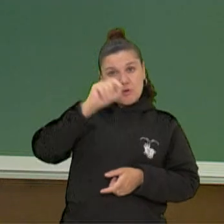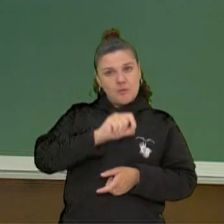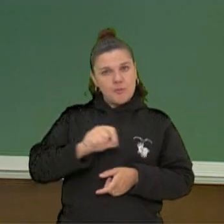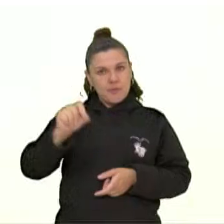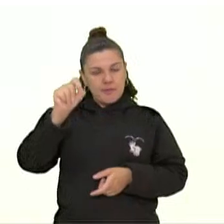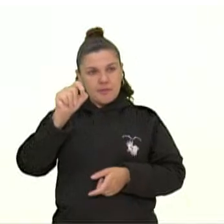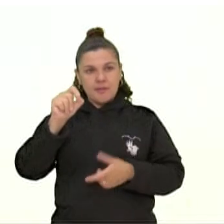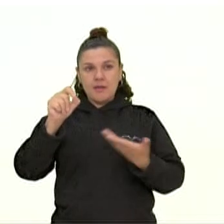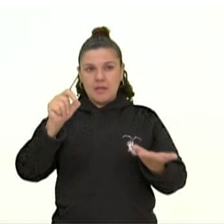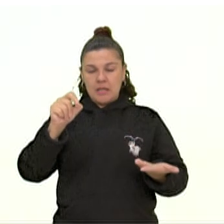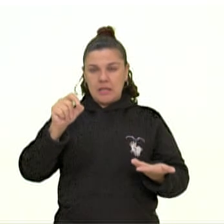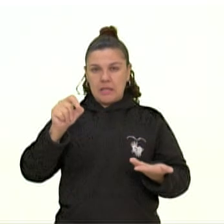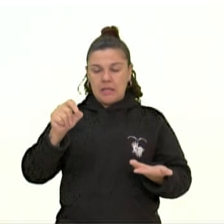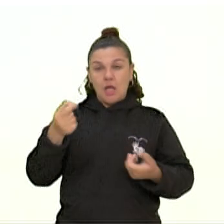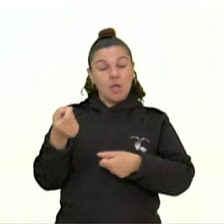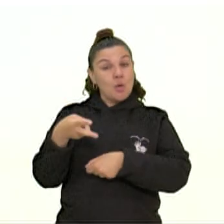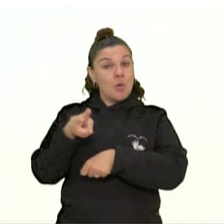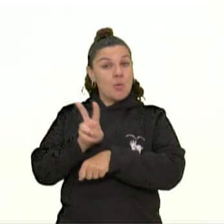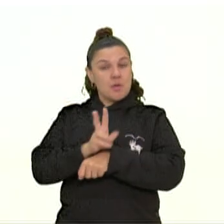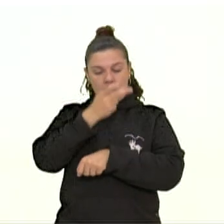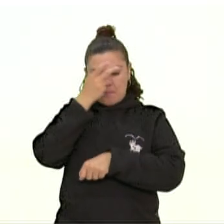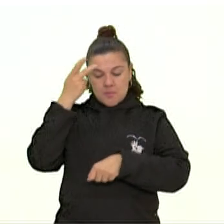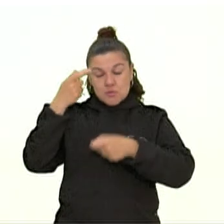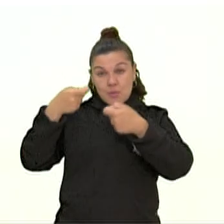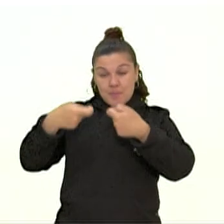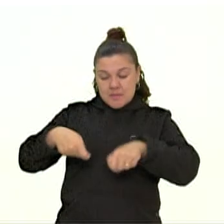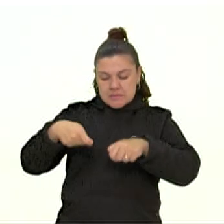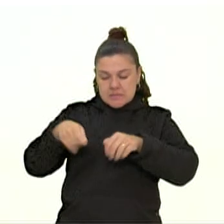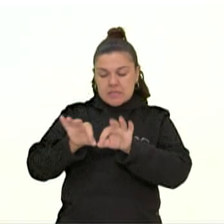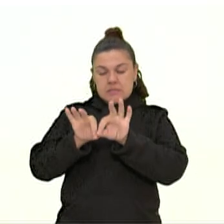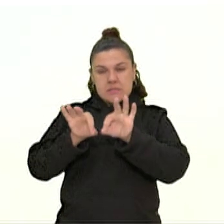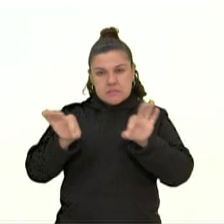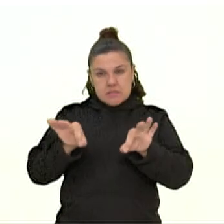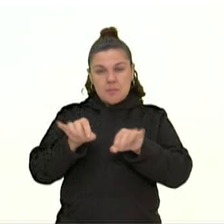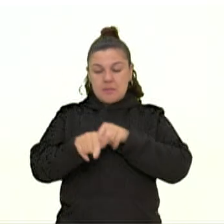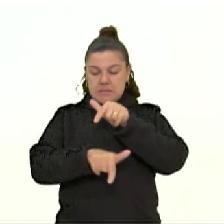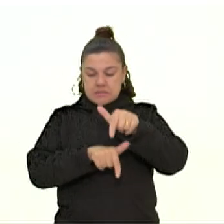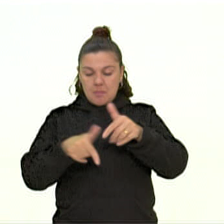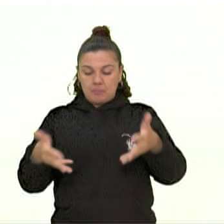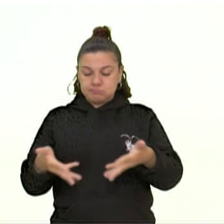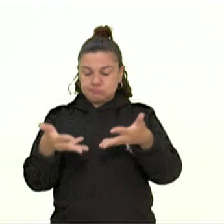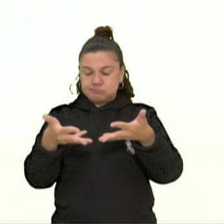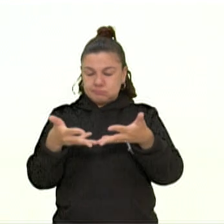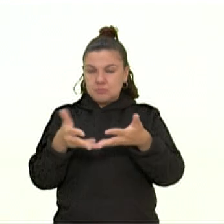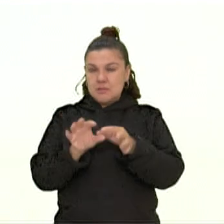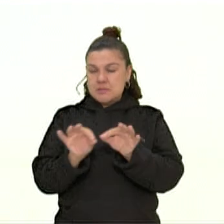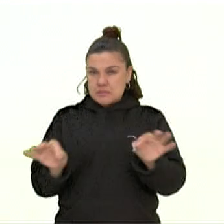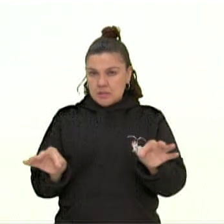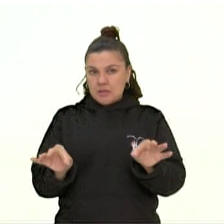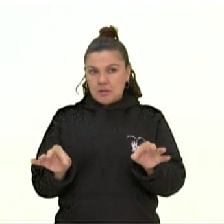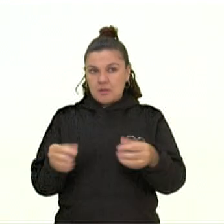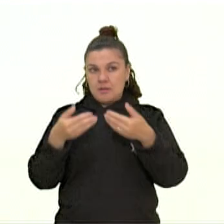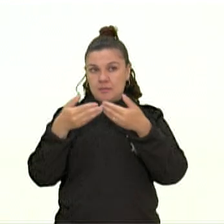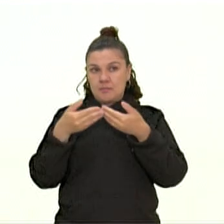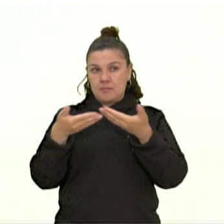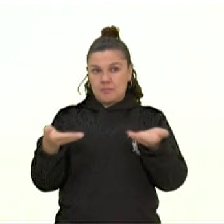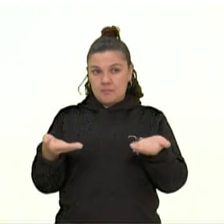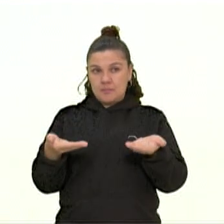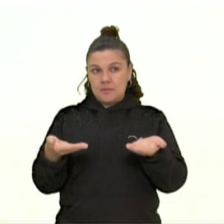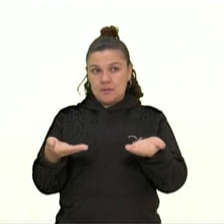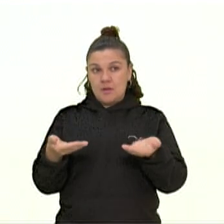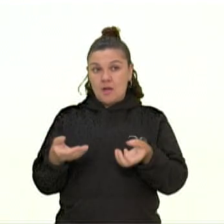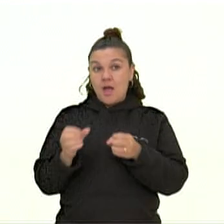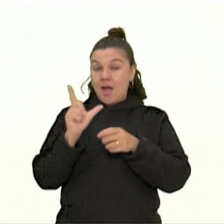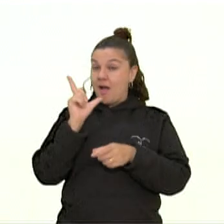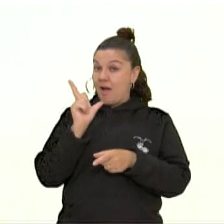Refugiados Mundiais, é satisfazer as necessidades básicas, fornecer serviços essenciais, abrigo, água,